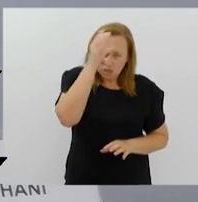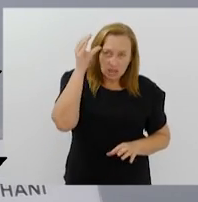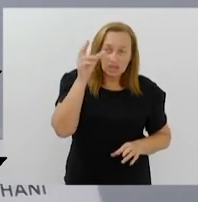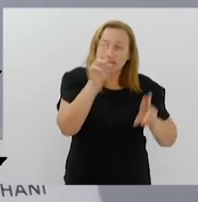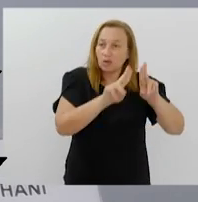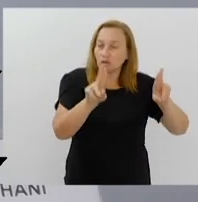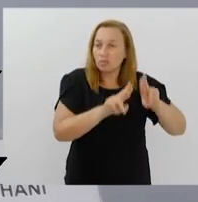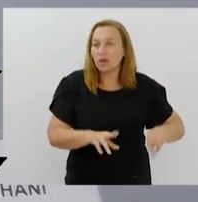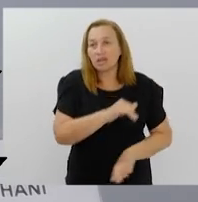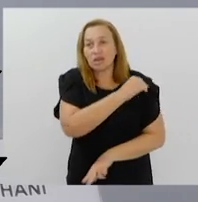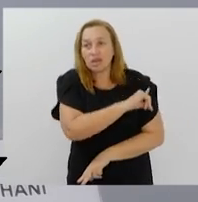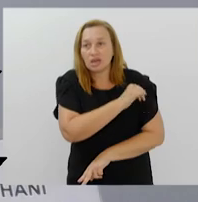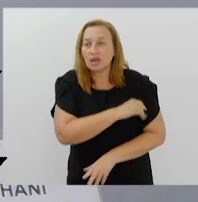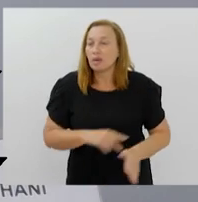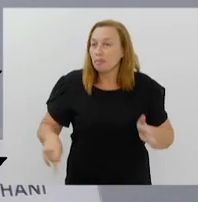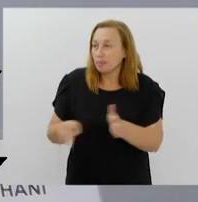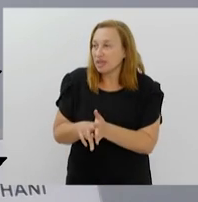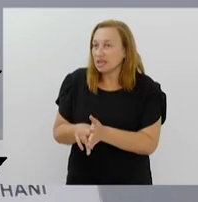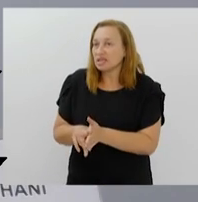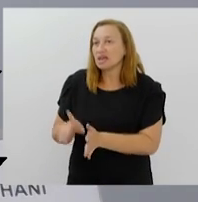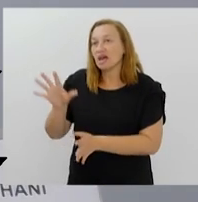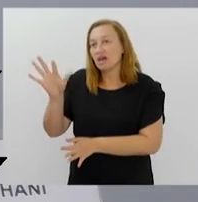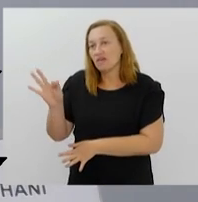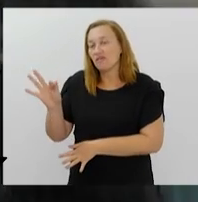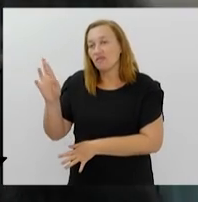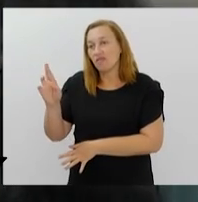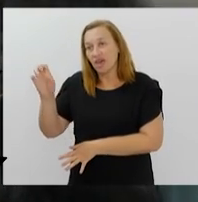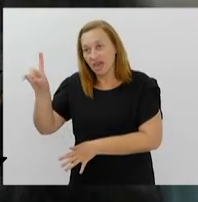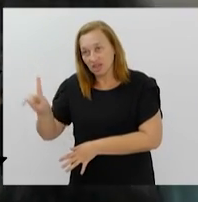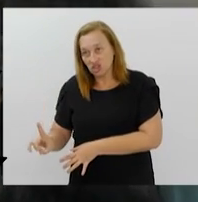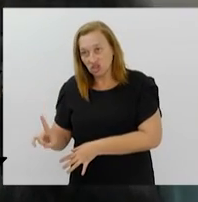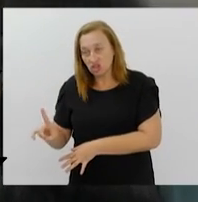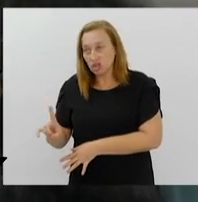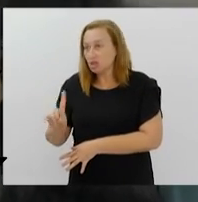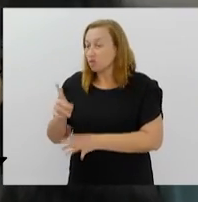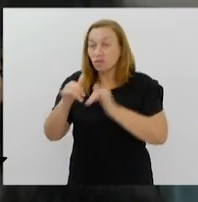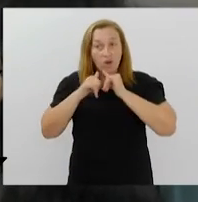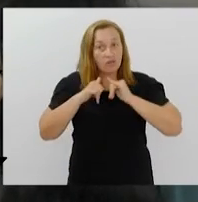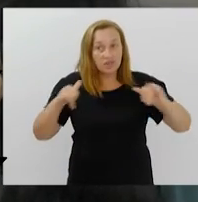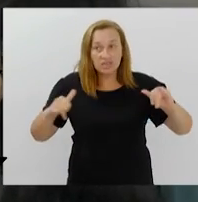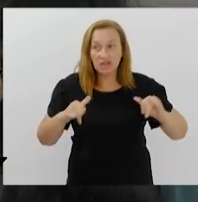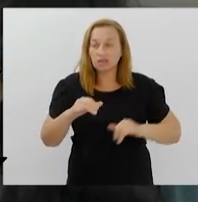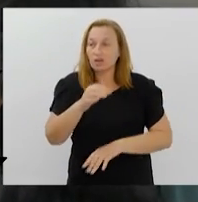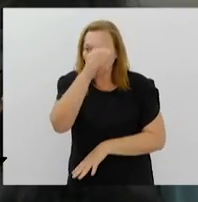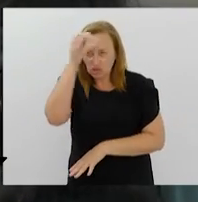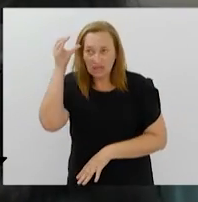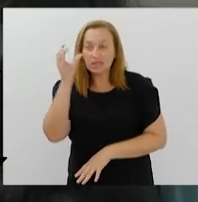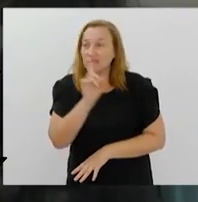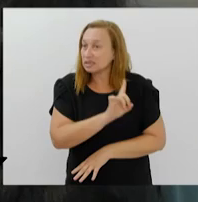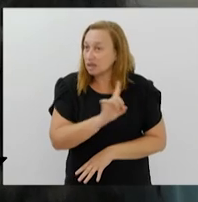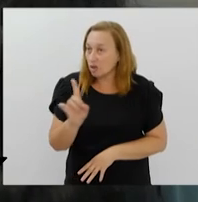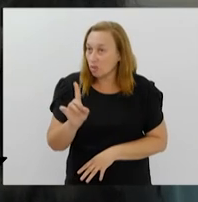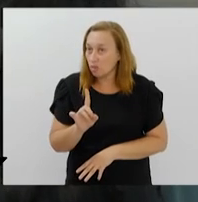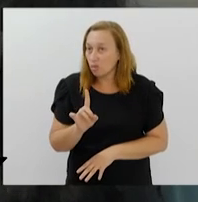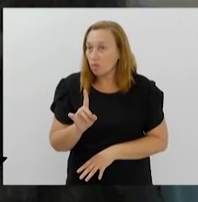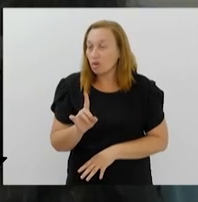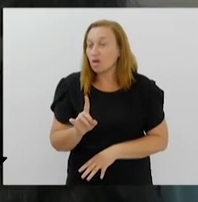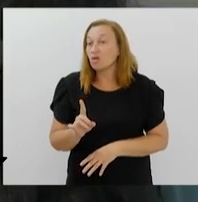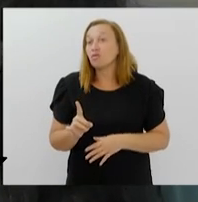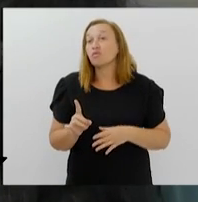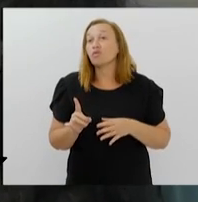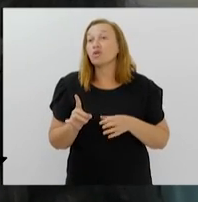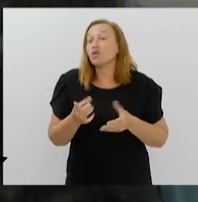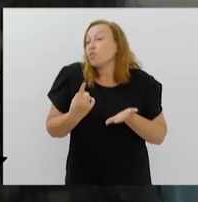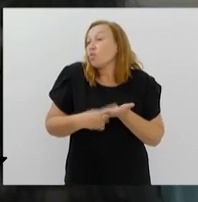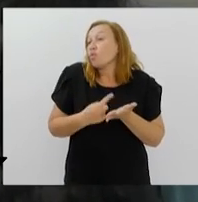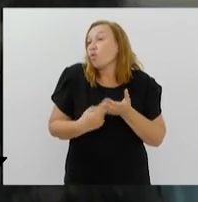passariam a ser clientes da Unimed ferge isso isso não foi noticiado aos clientes da Unimed Rio isso se deu em tratativas